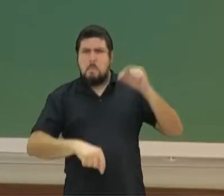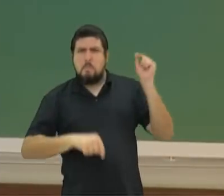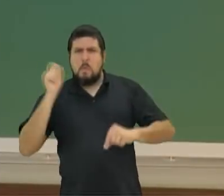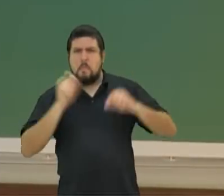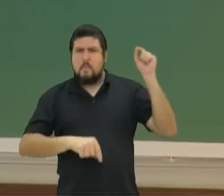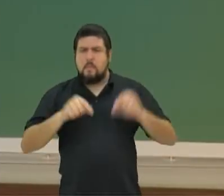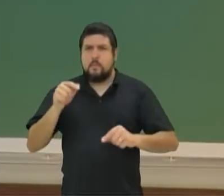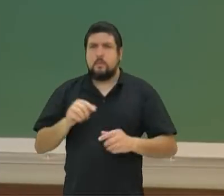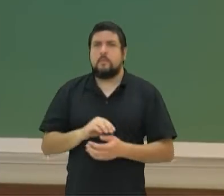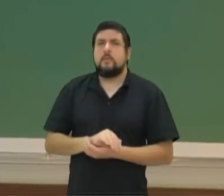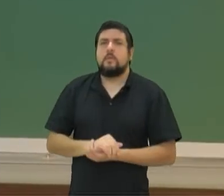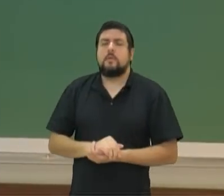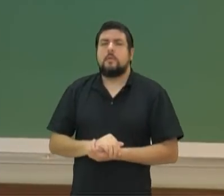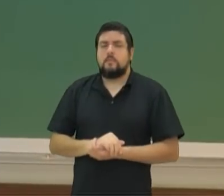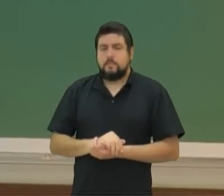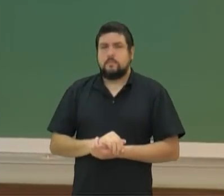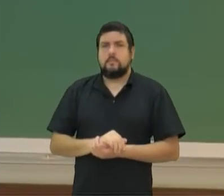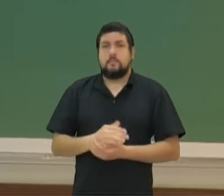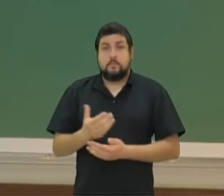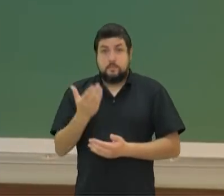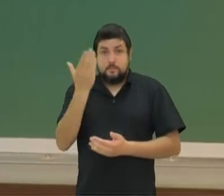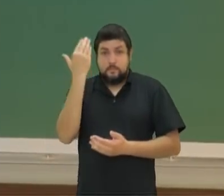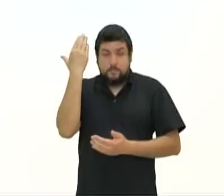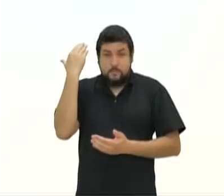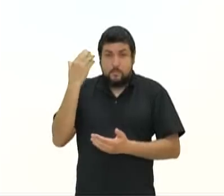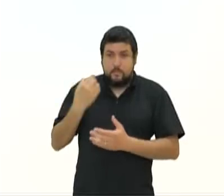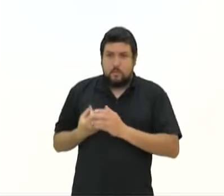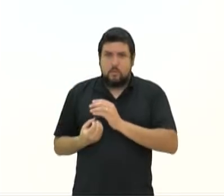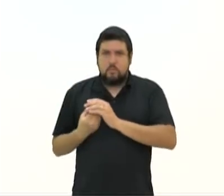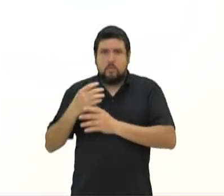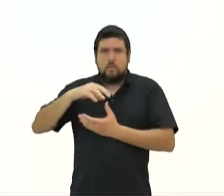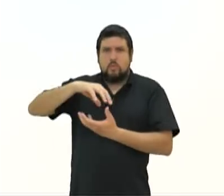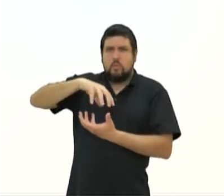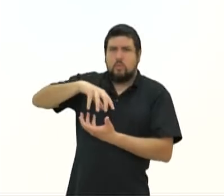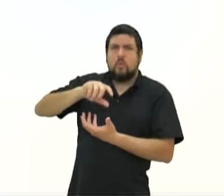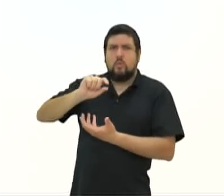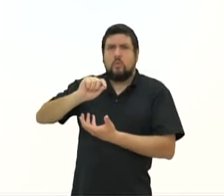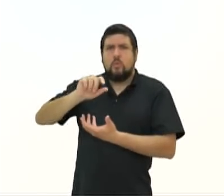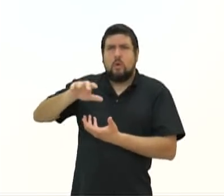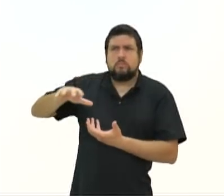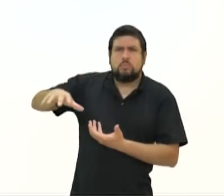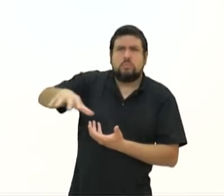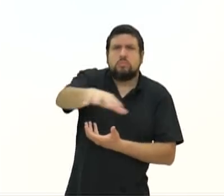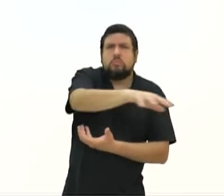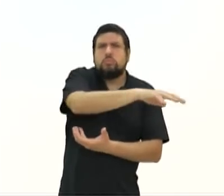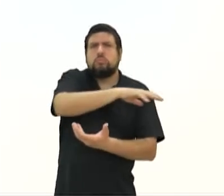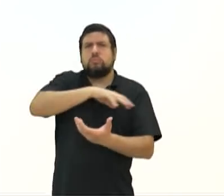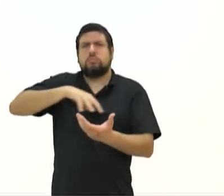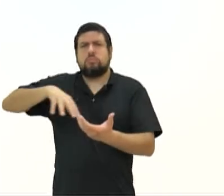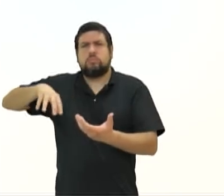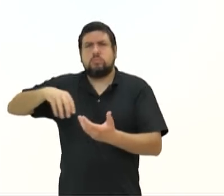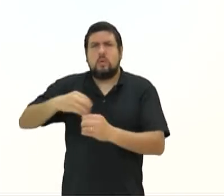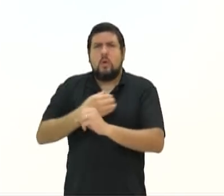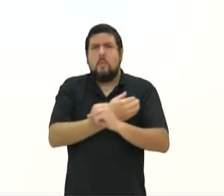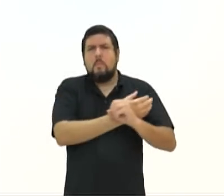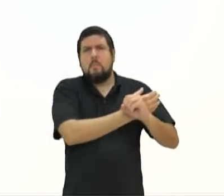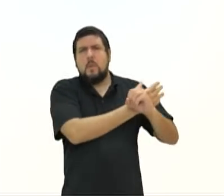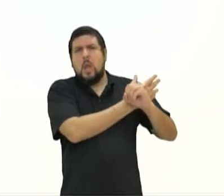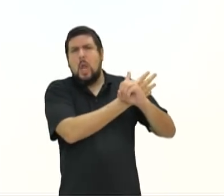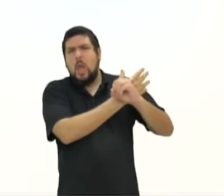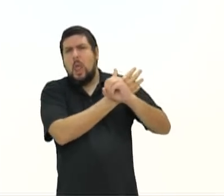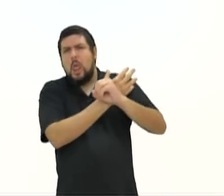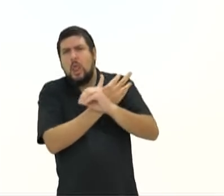Durante o processo de formação da Terra, muitos corpos do espaço, como asteroides ou até mesmo meteoritos,